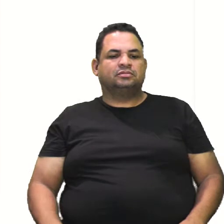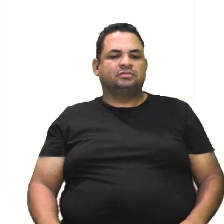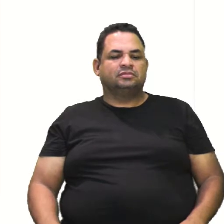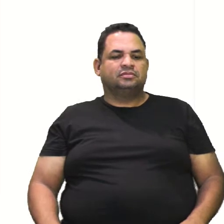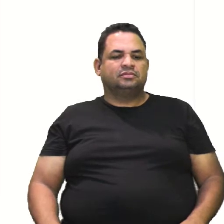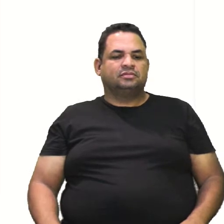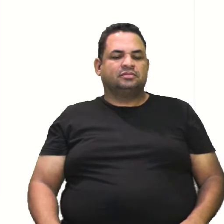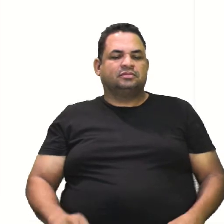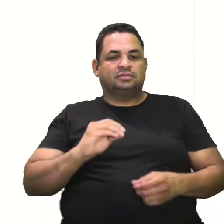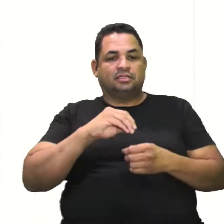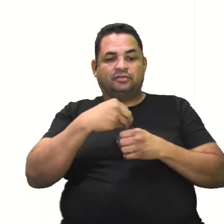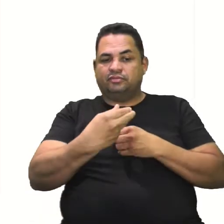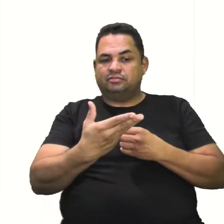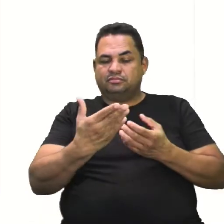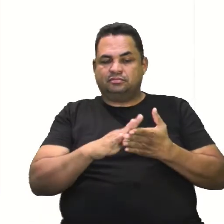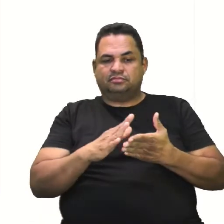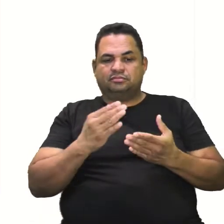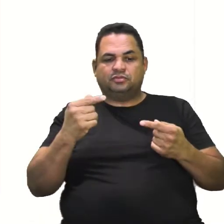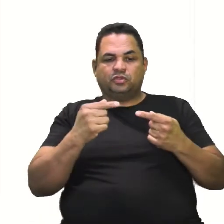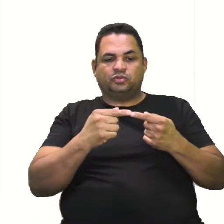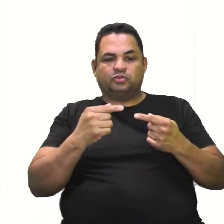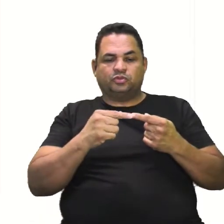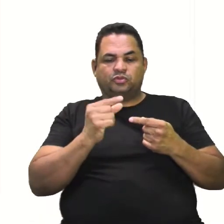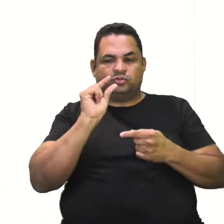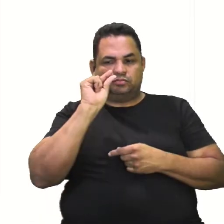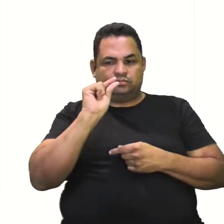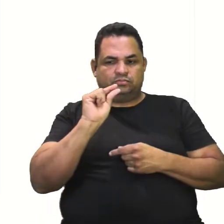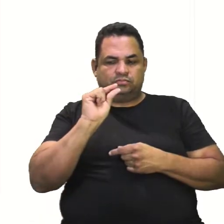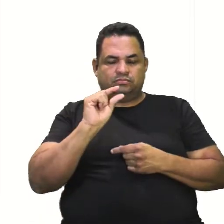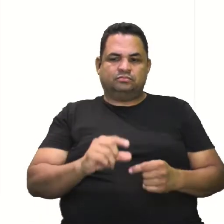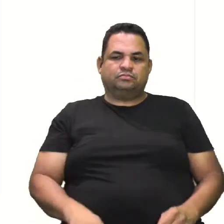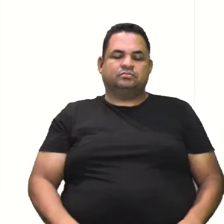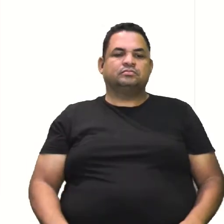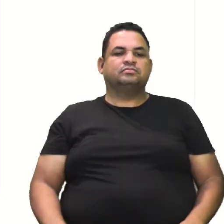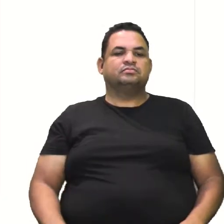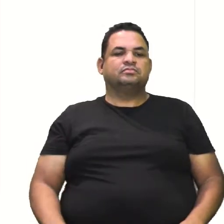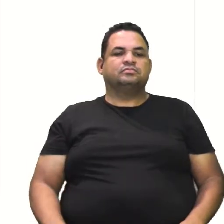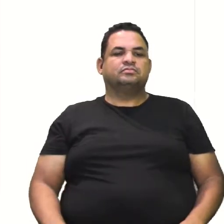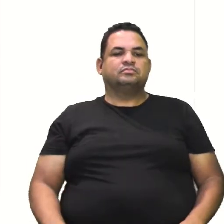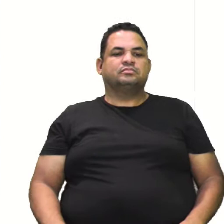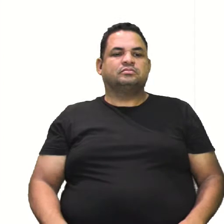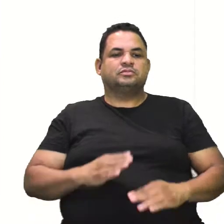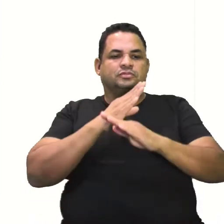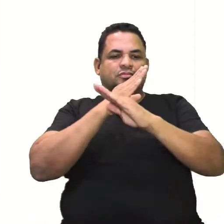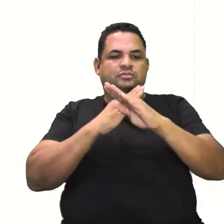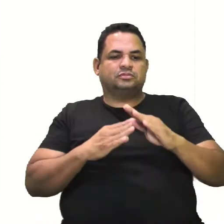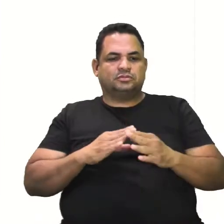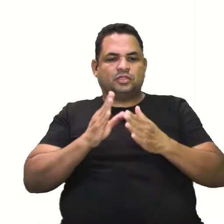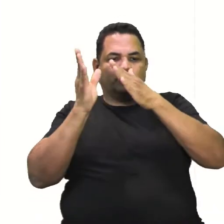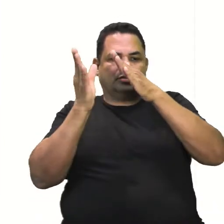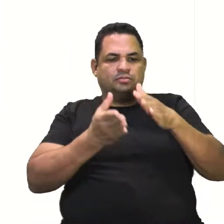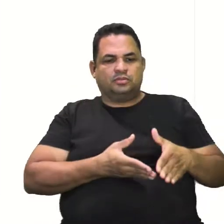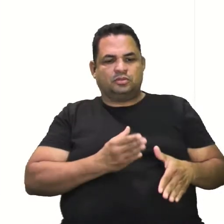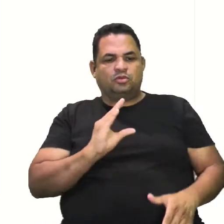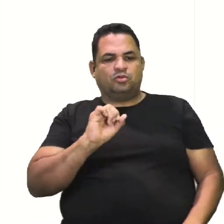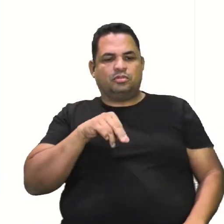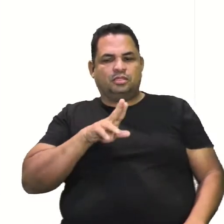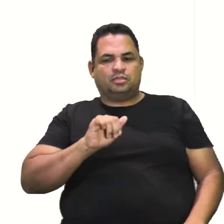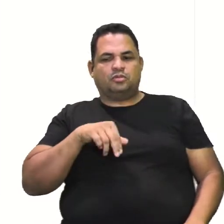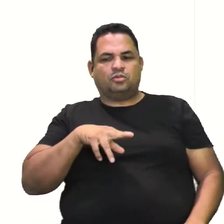está lá dentro, ela está lá fora, ela só encostou um pedacinho. Então, ou é perpendicular, ou é paralela,